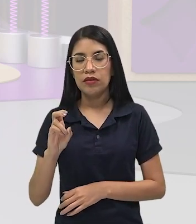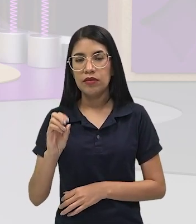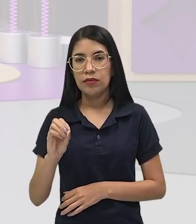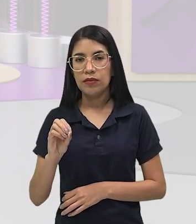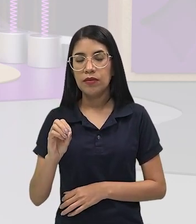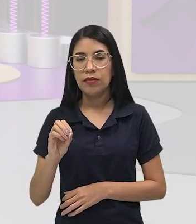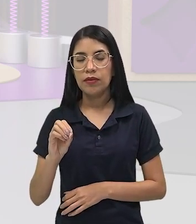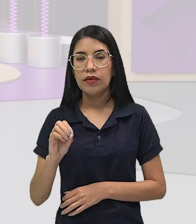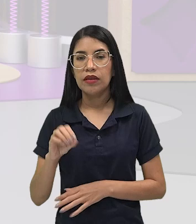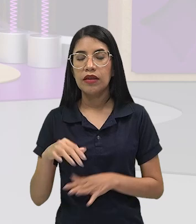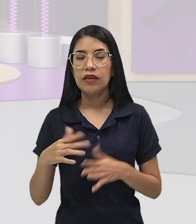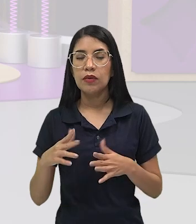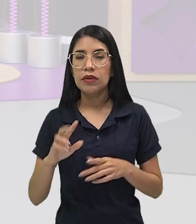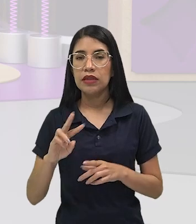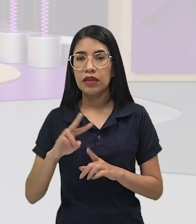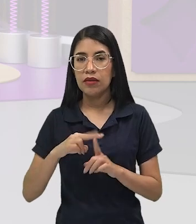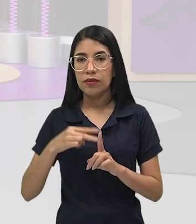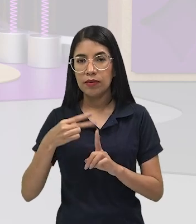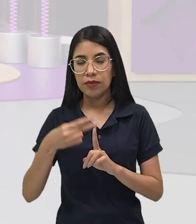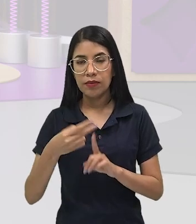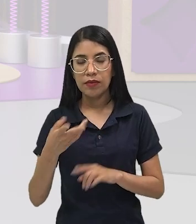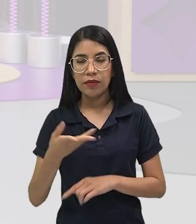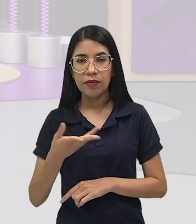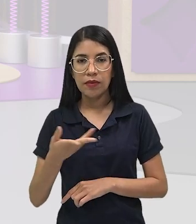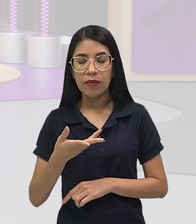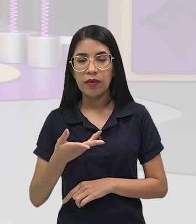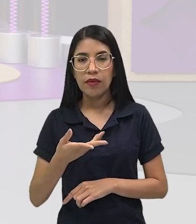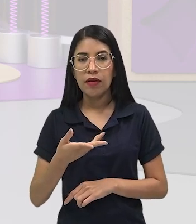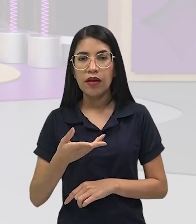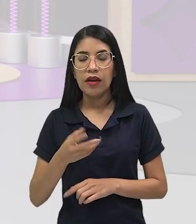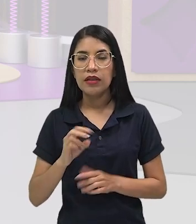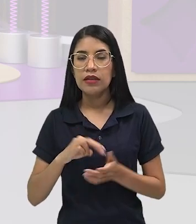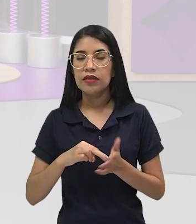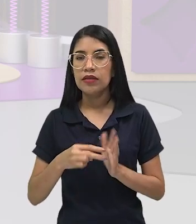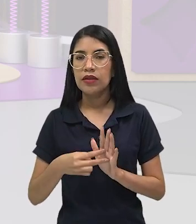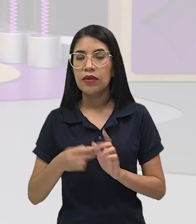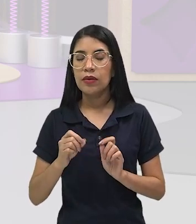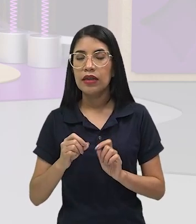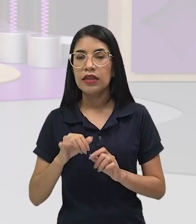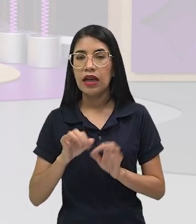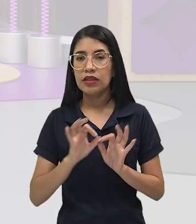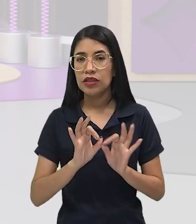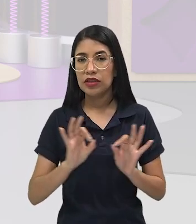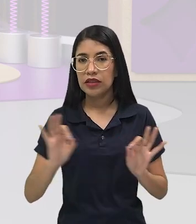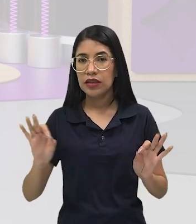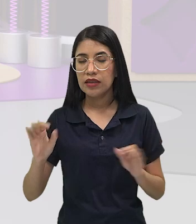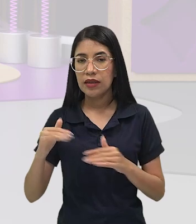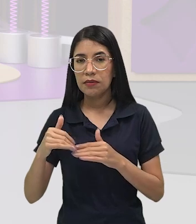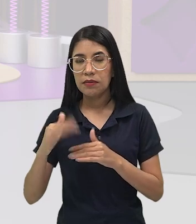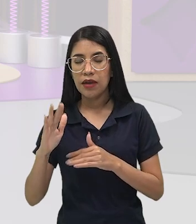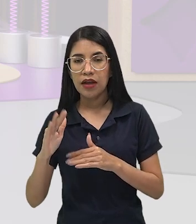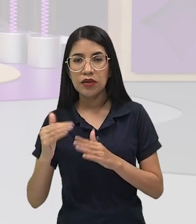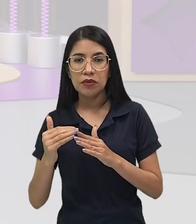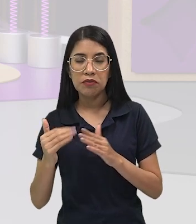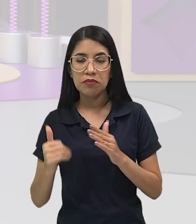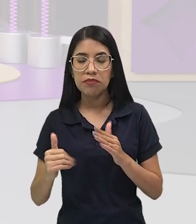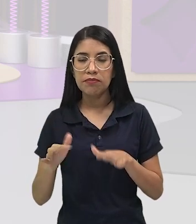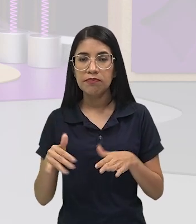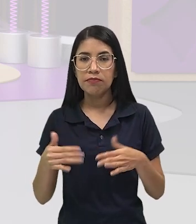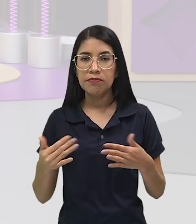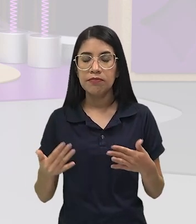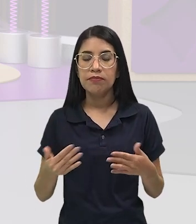que eu espero? Ele vai percorrer mais ou ele vai percorrer menos? É claro